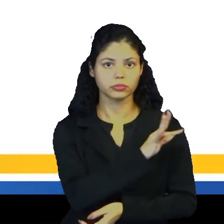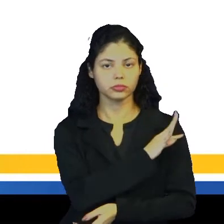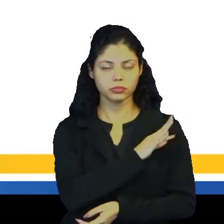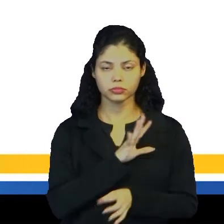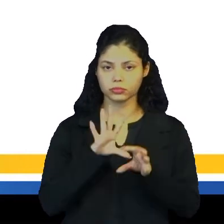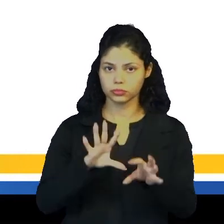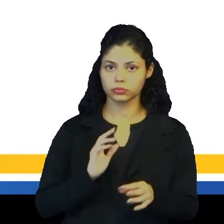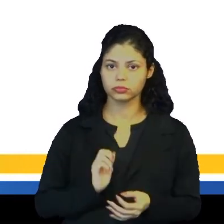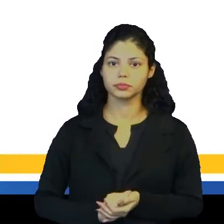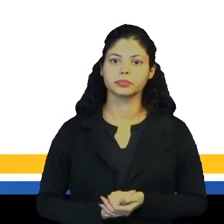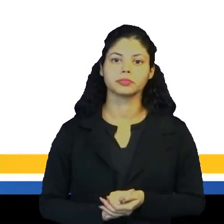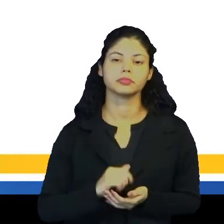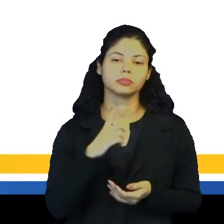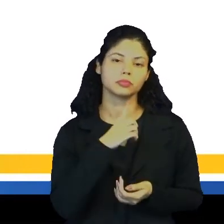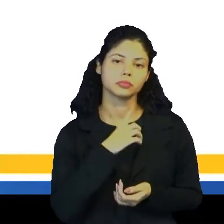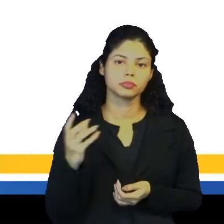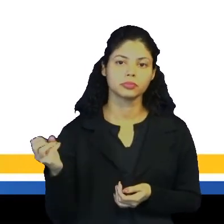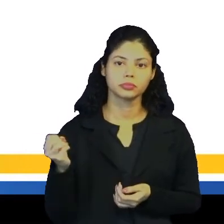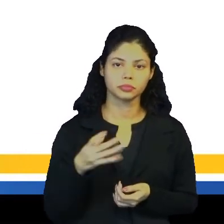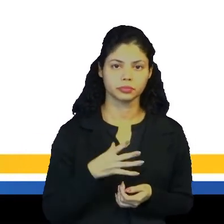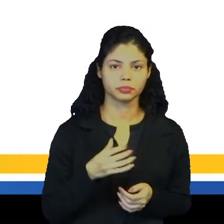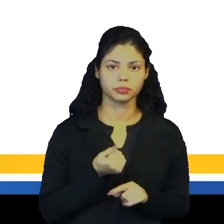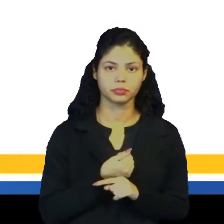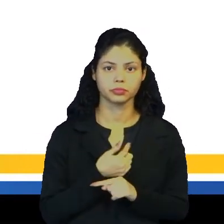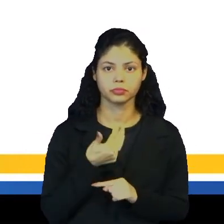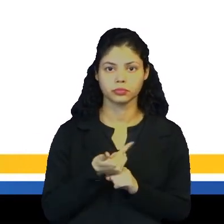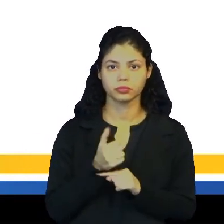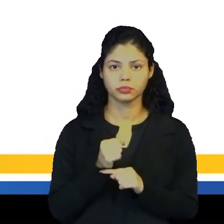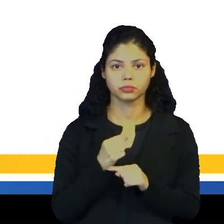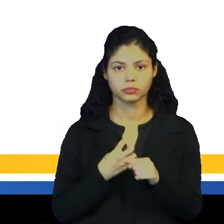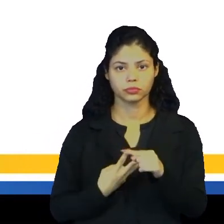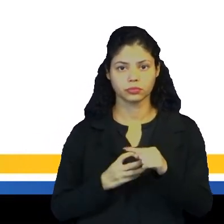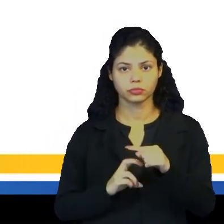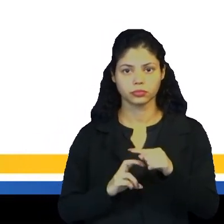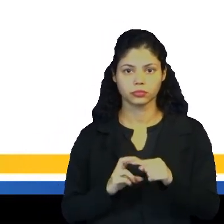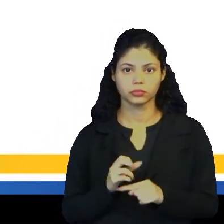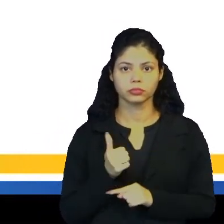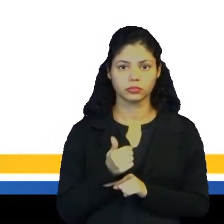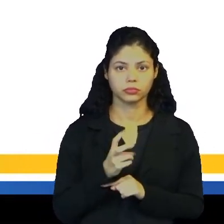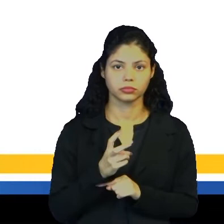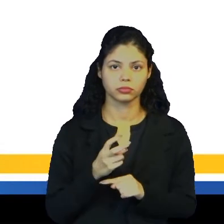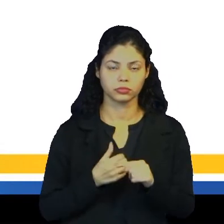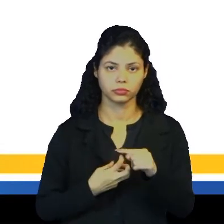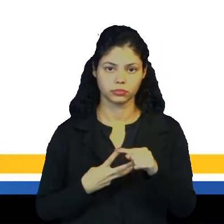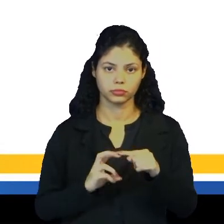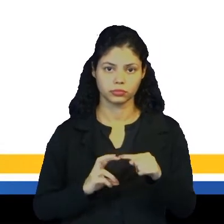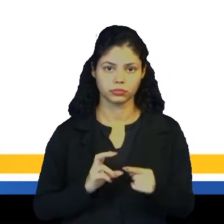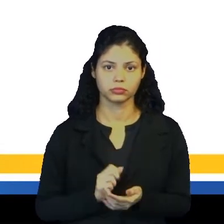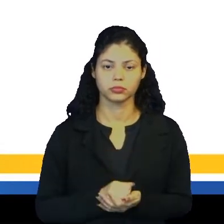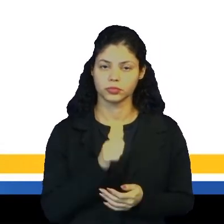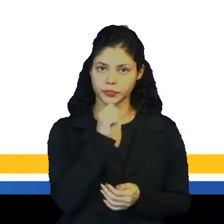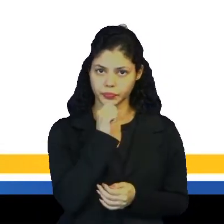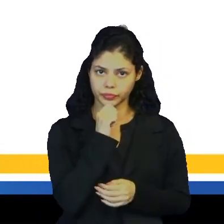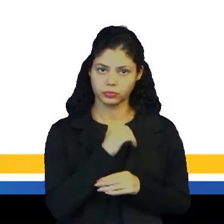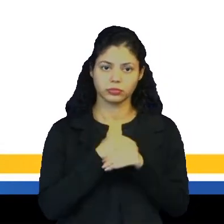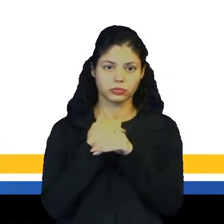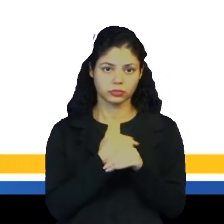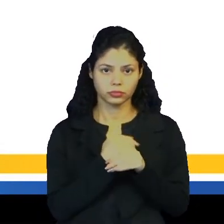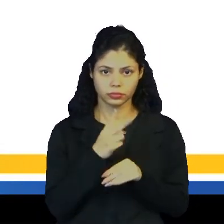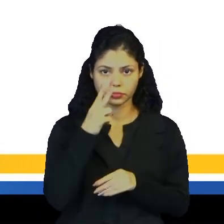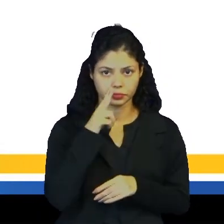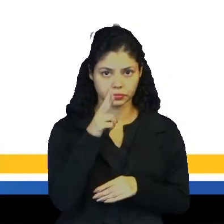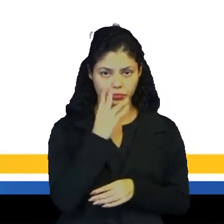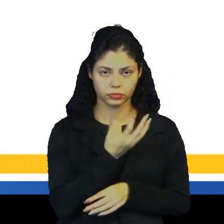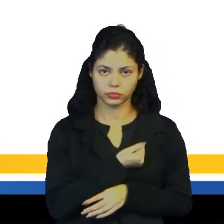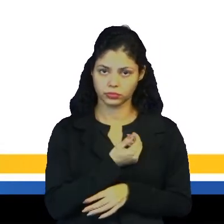aqui. E aí nós temos a nova fração, 28 sobre 35 e 15 sobre 35. Denominadores iguais,